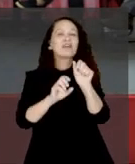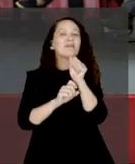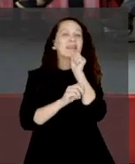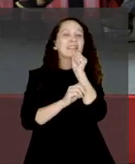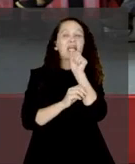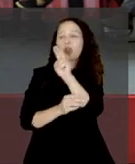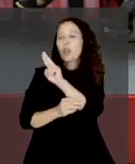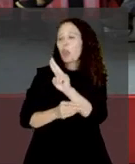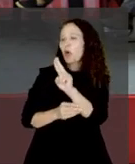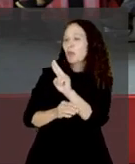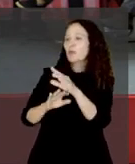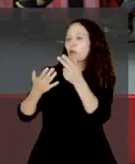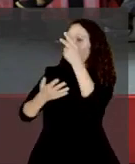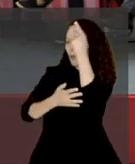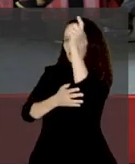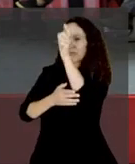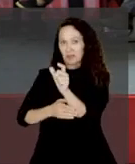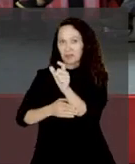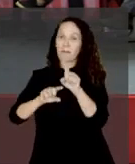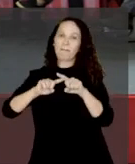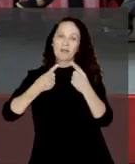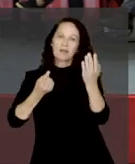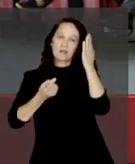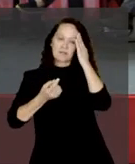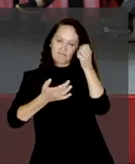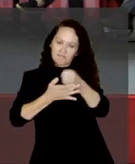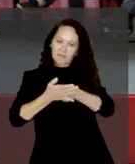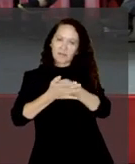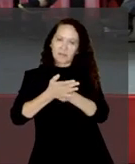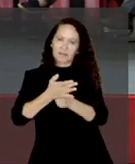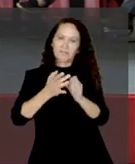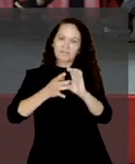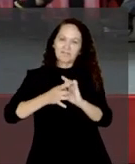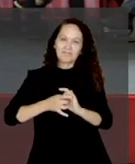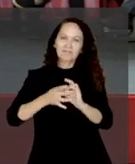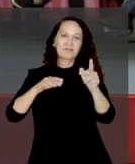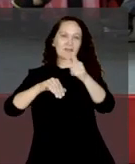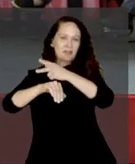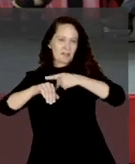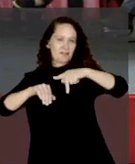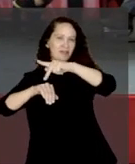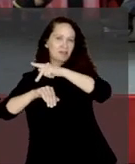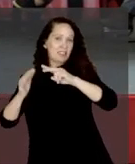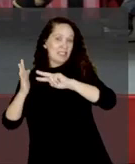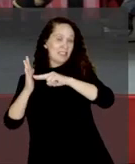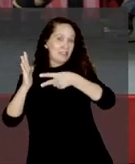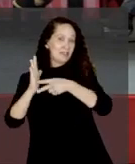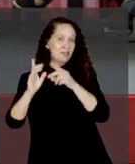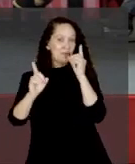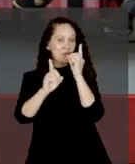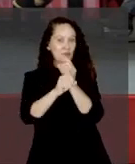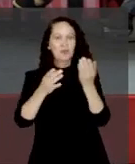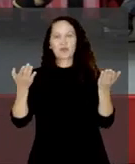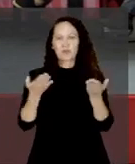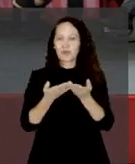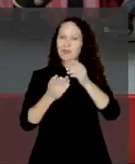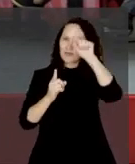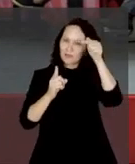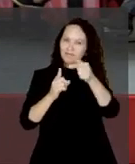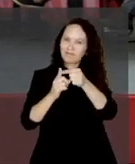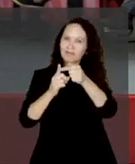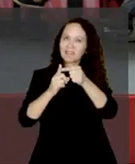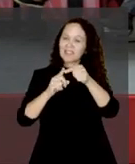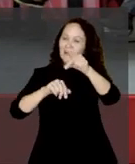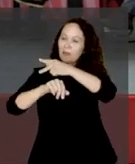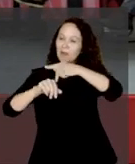é democracia. Democracia plena é isso. E hoje é, de fato, uma saudação nossa à